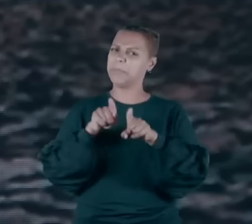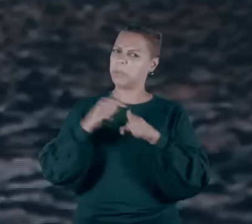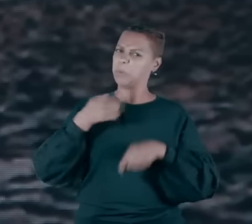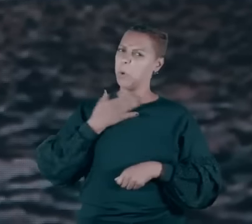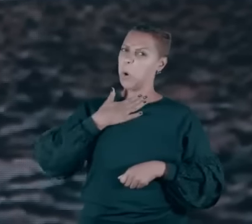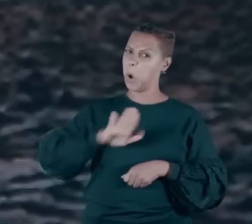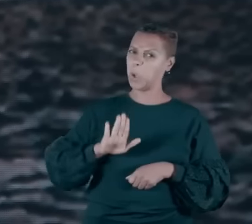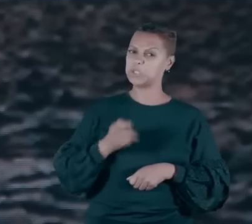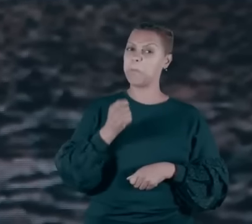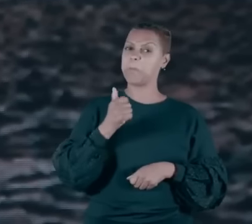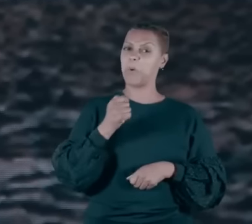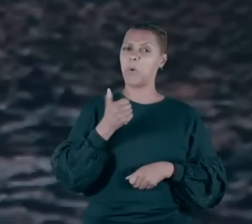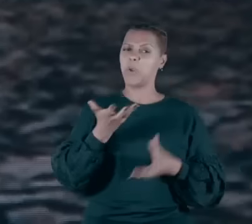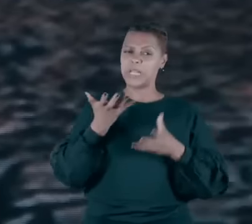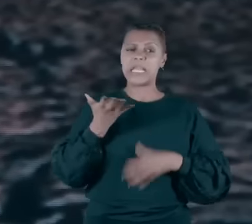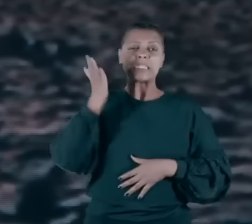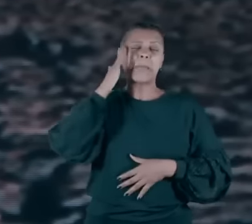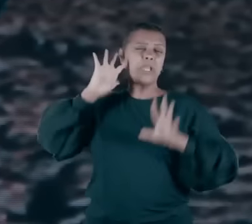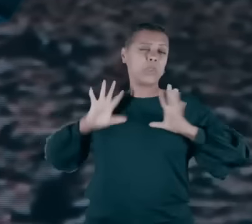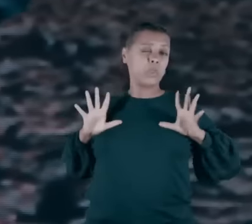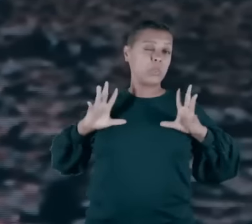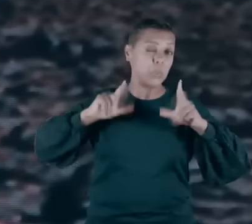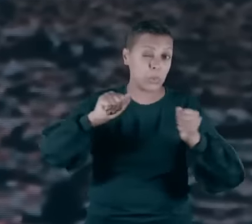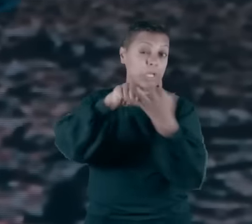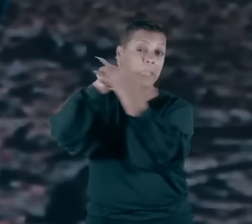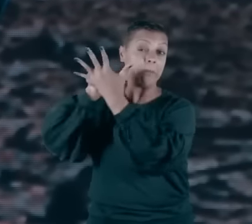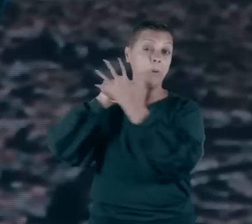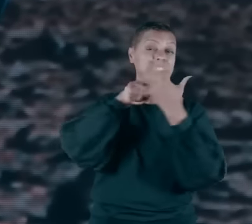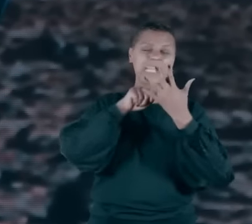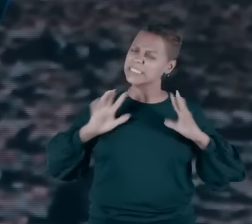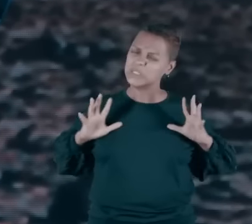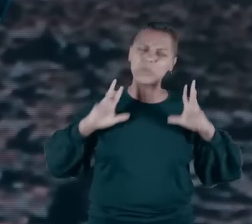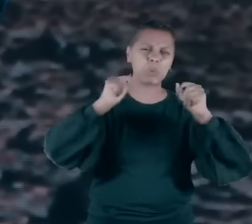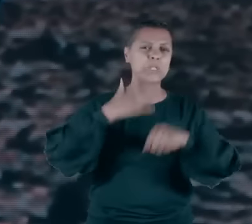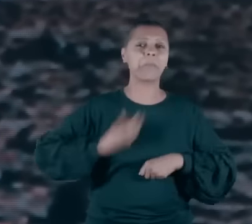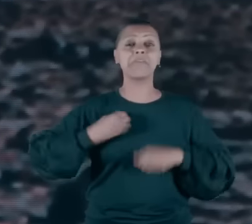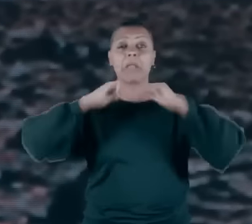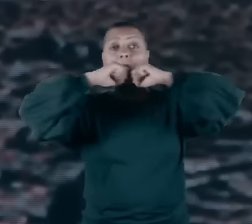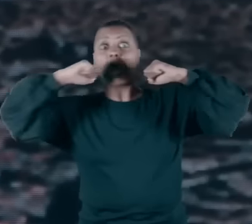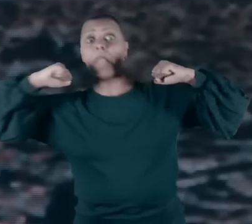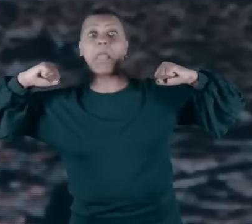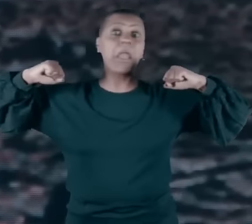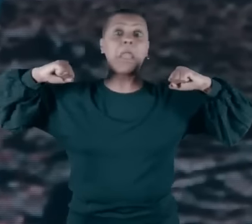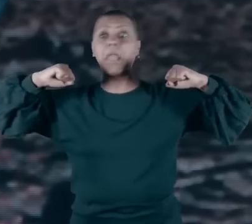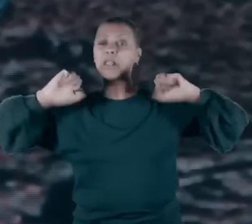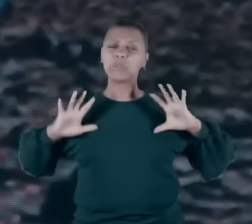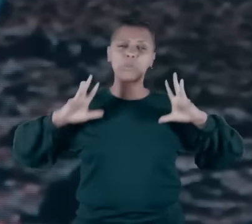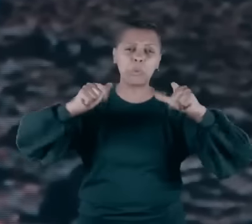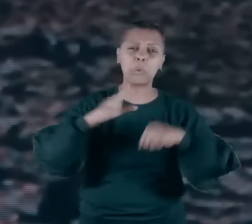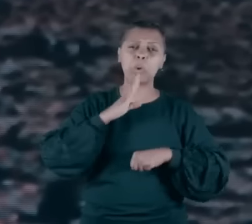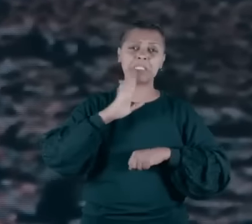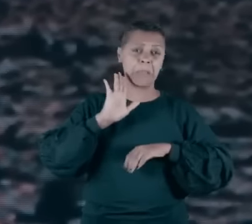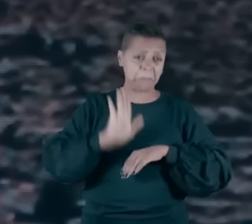não eu queria que Deus mostrasse uns 20 passos de cada vez mas muitas vezes